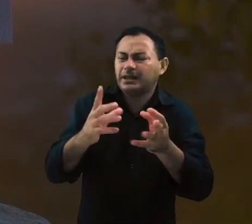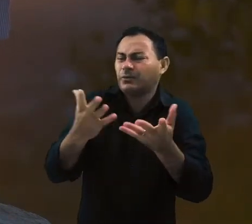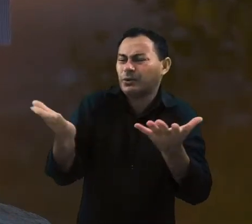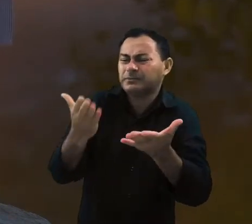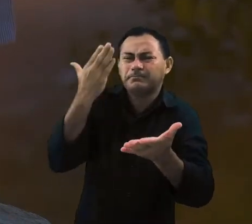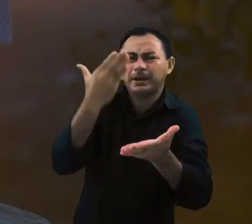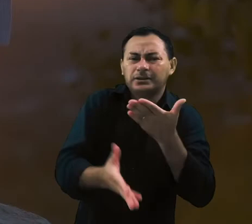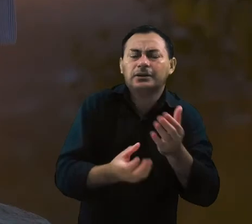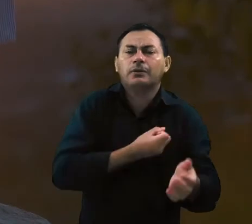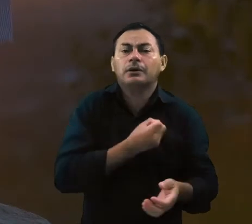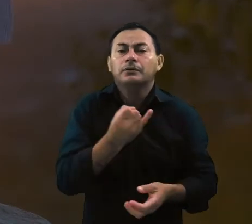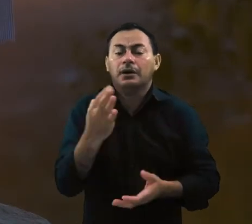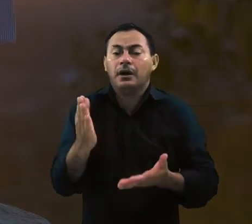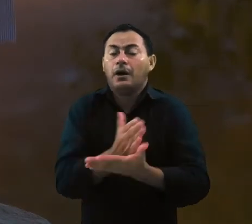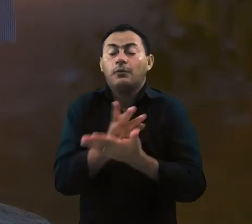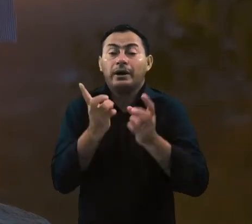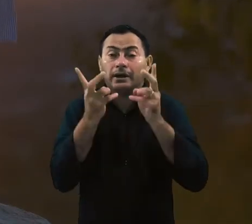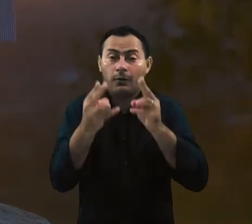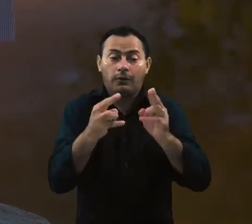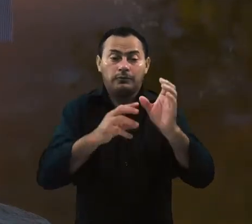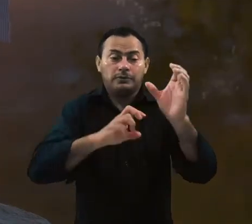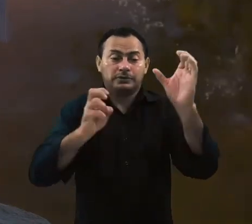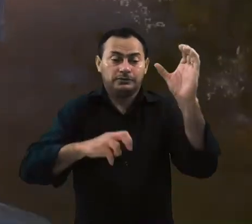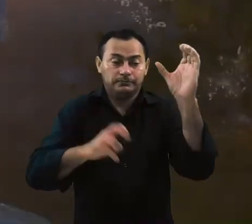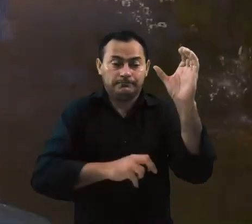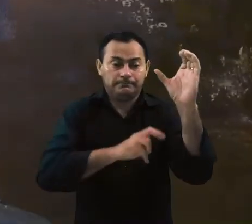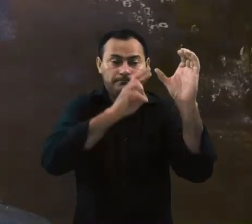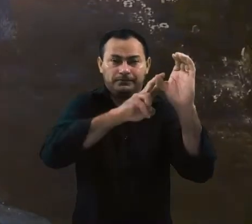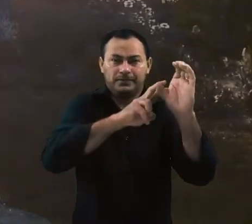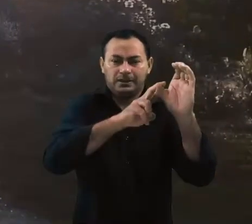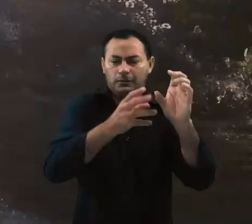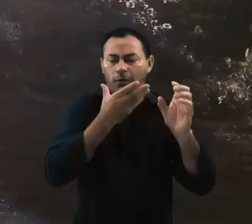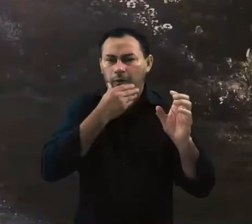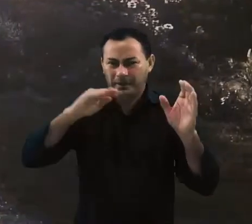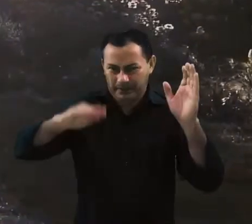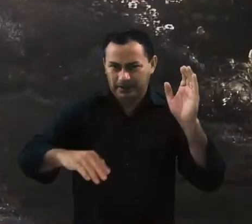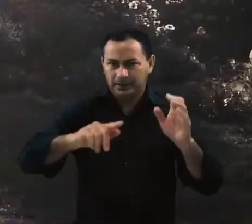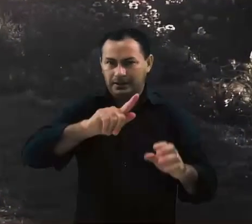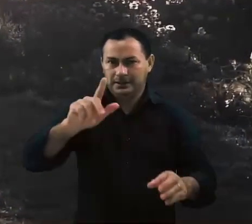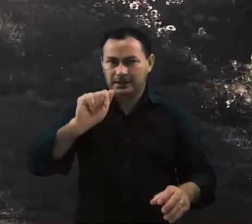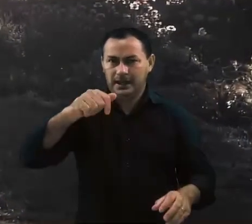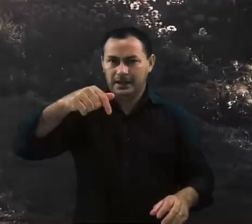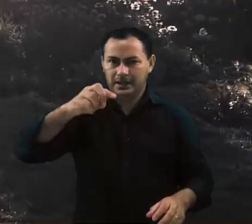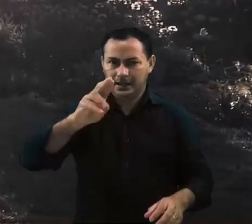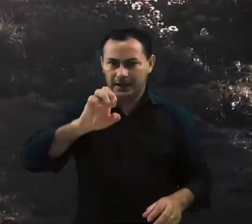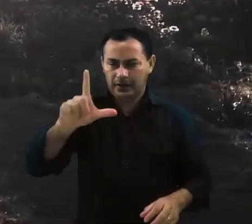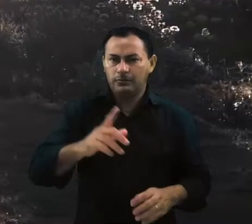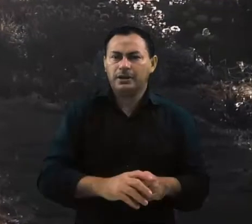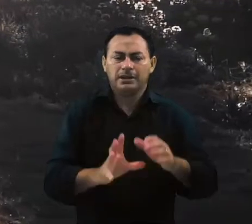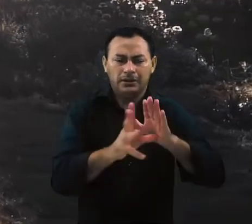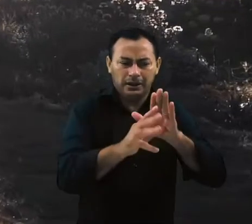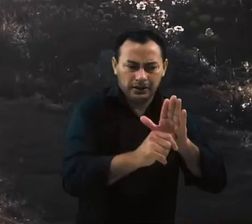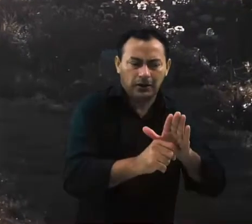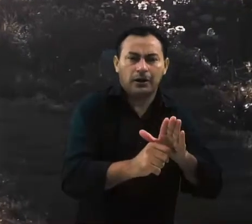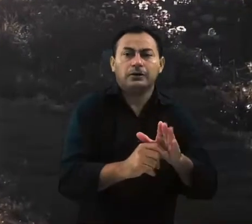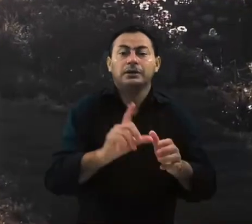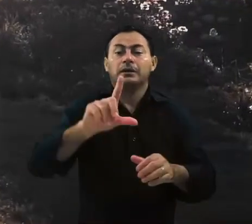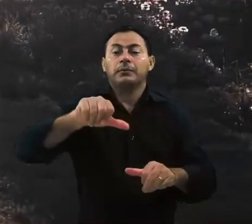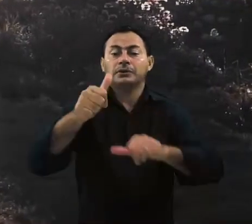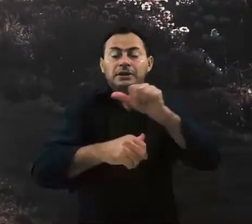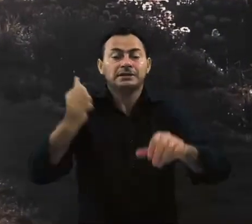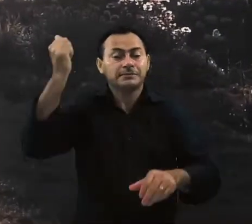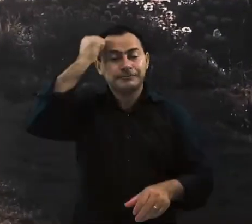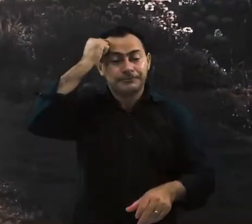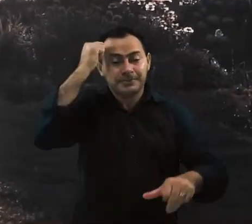completamente perdidas algumas como Zaqueu algumas como Zaqueu ladrões que foram